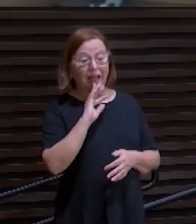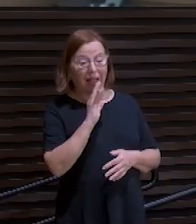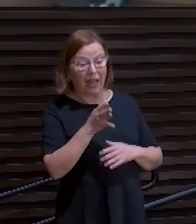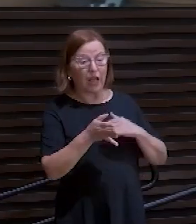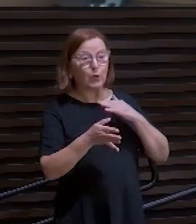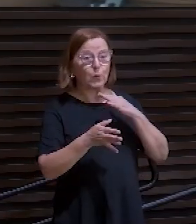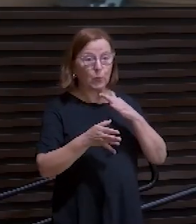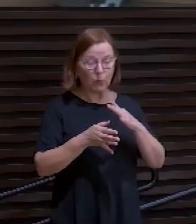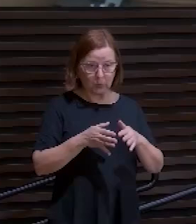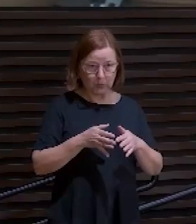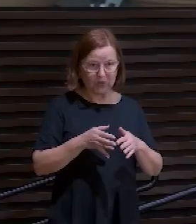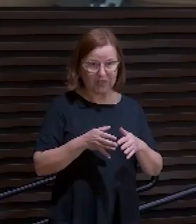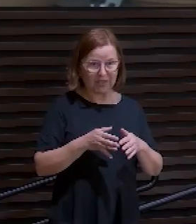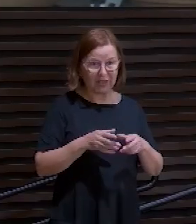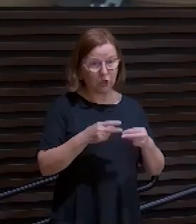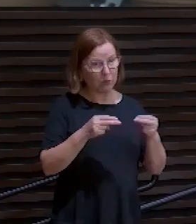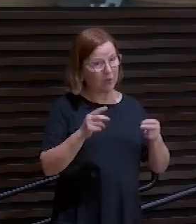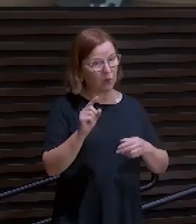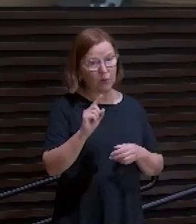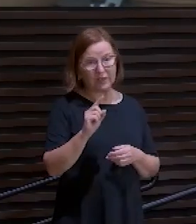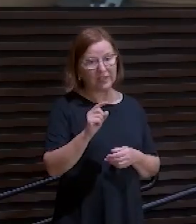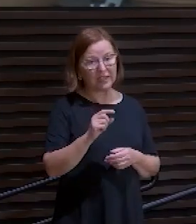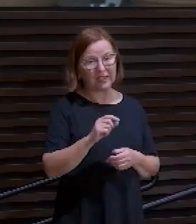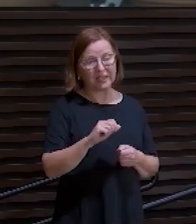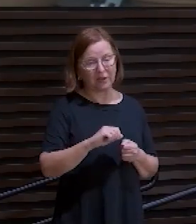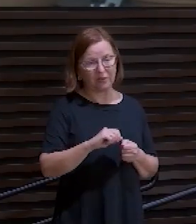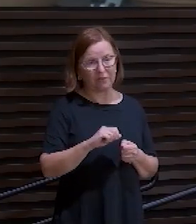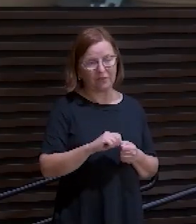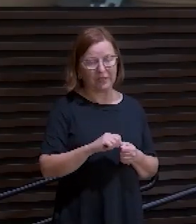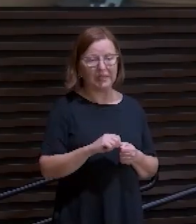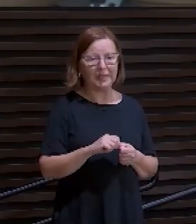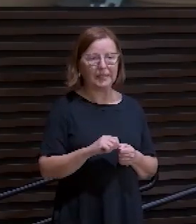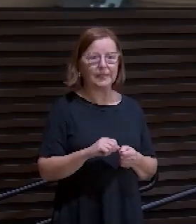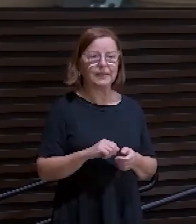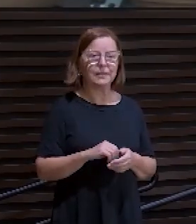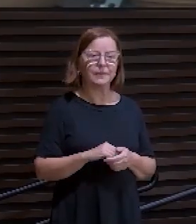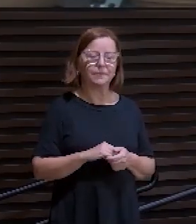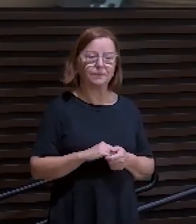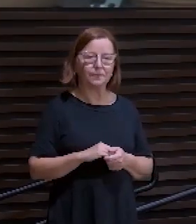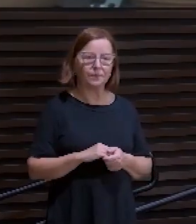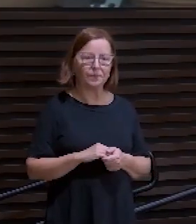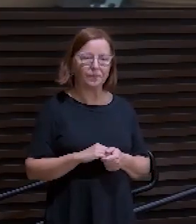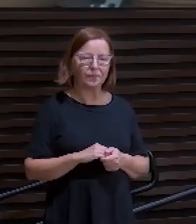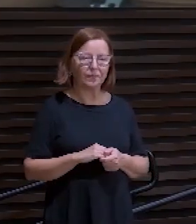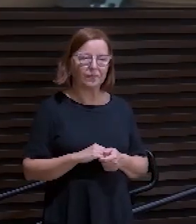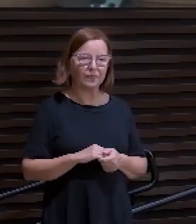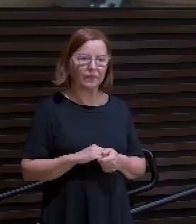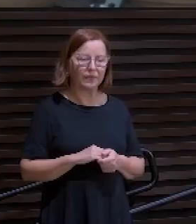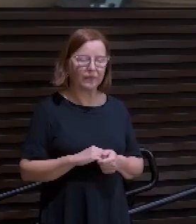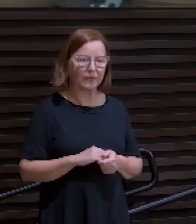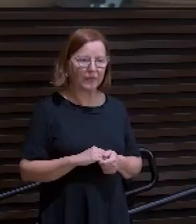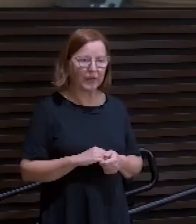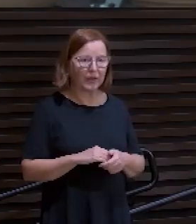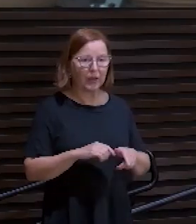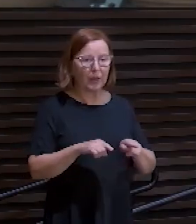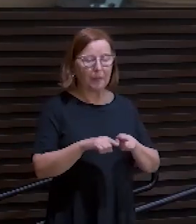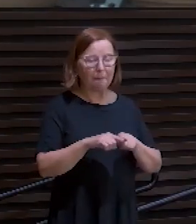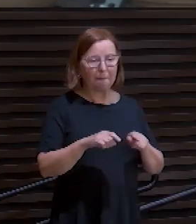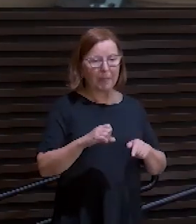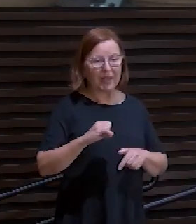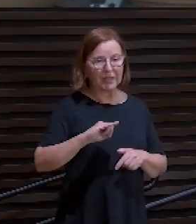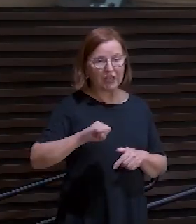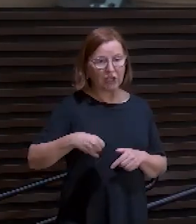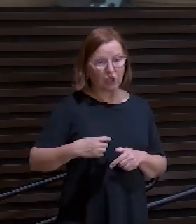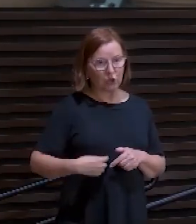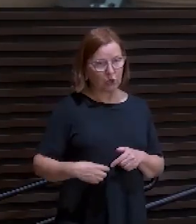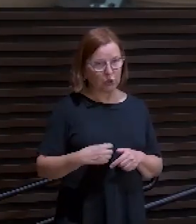Senhor e não faria aquilo com Potifar, porque era infidelidade e ele estava ali para servir. Ele não se